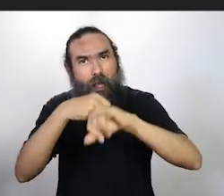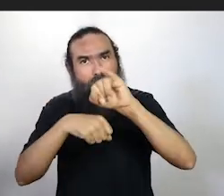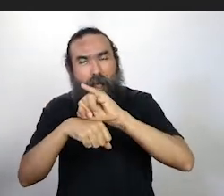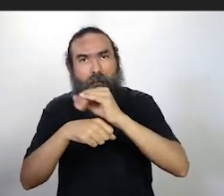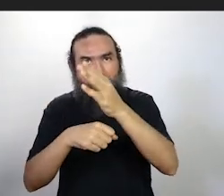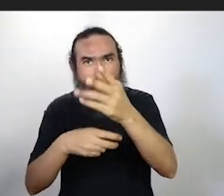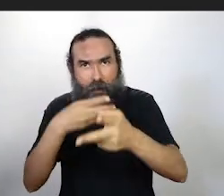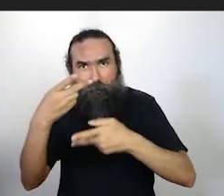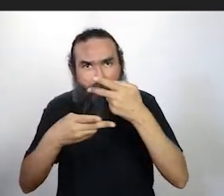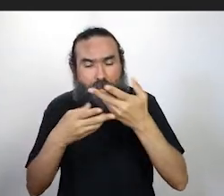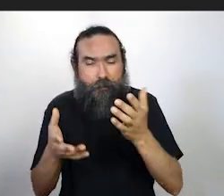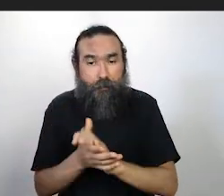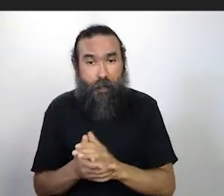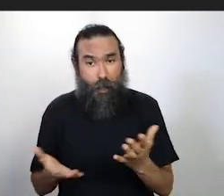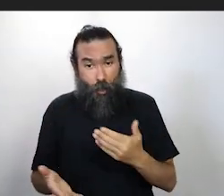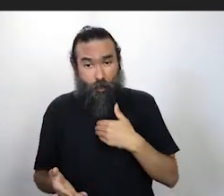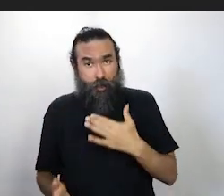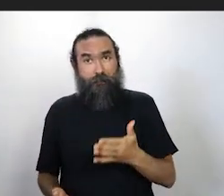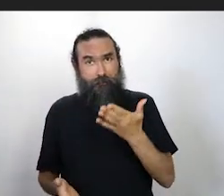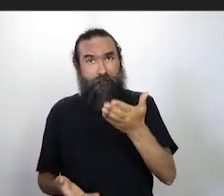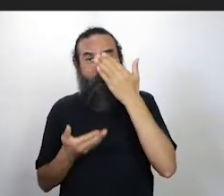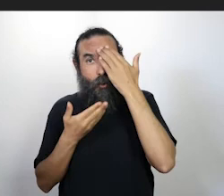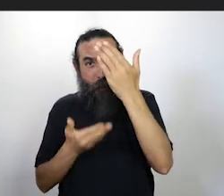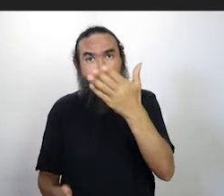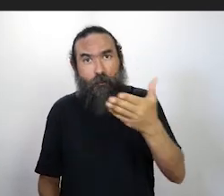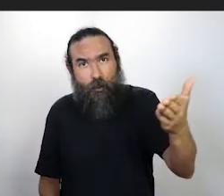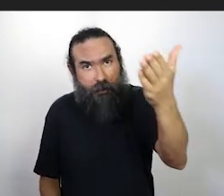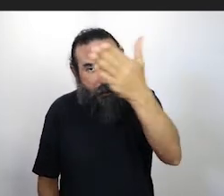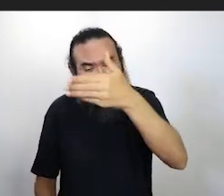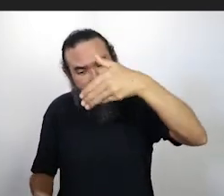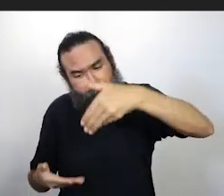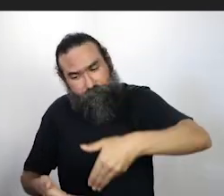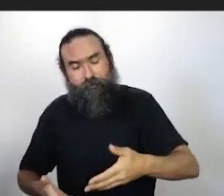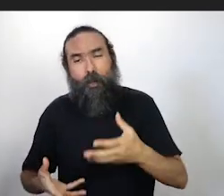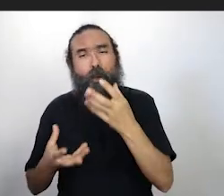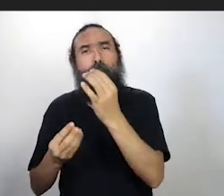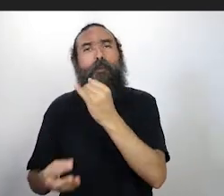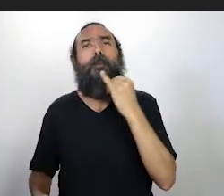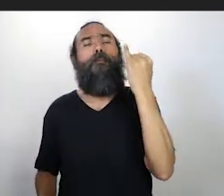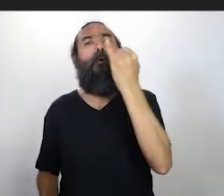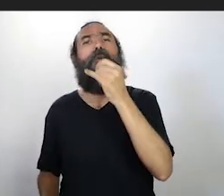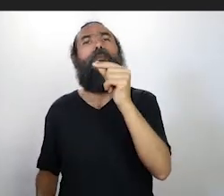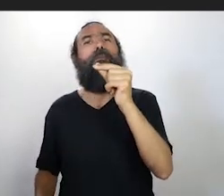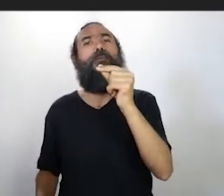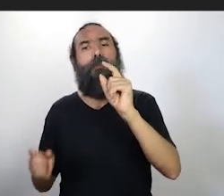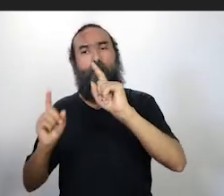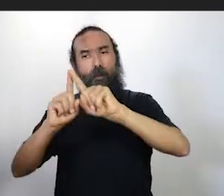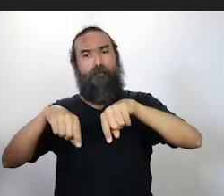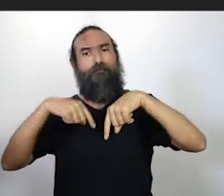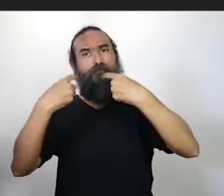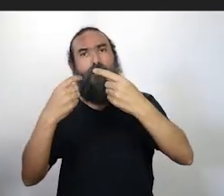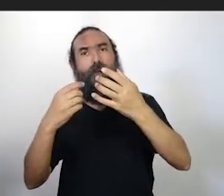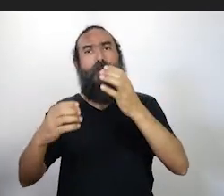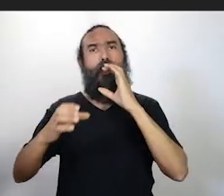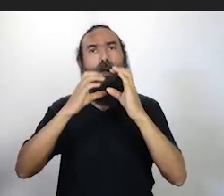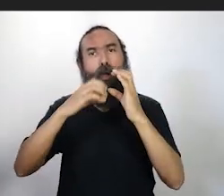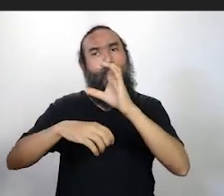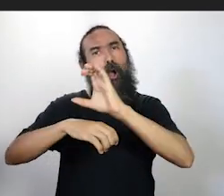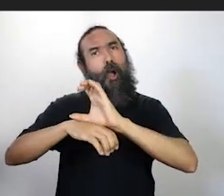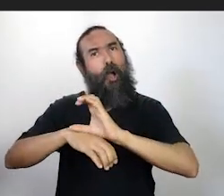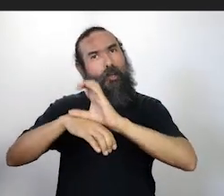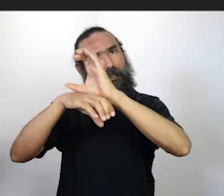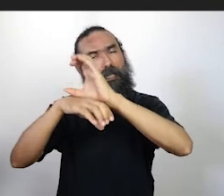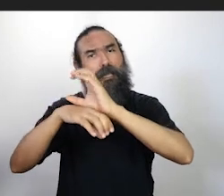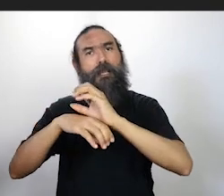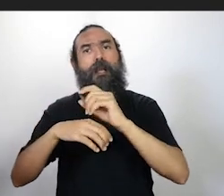já termina agradecendo muito e acho que é muito importante o encontro, sempre teve essa ideia de